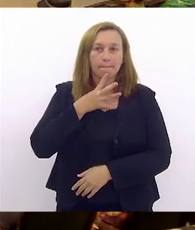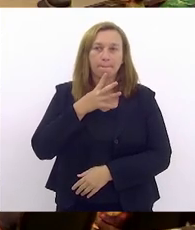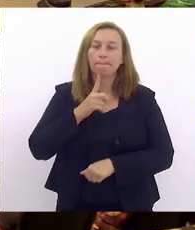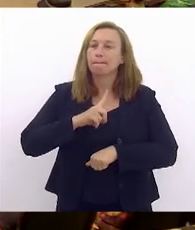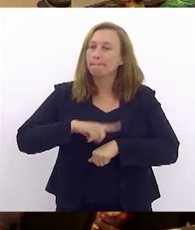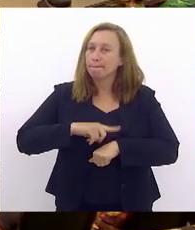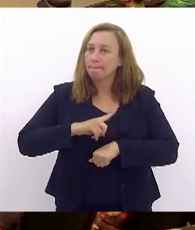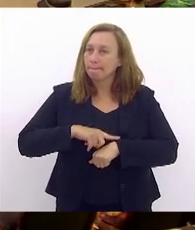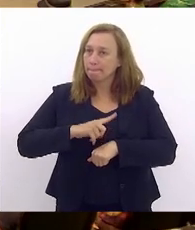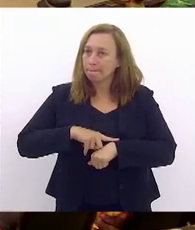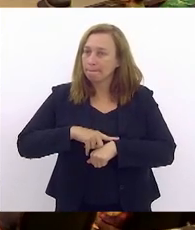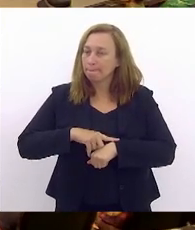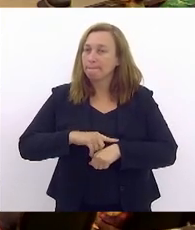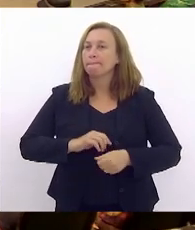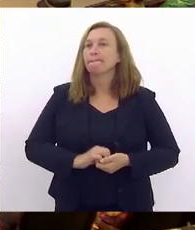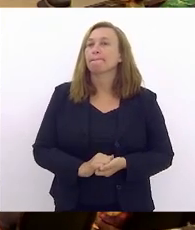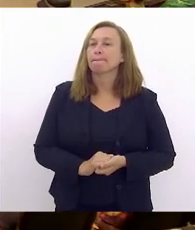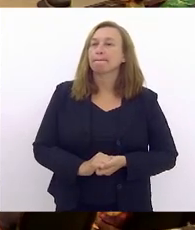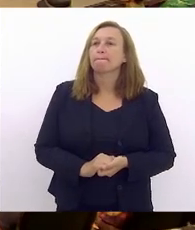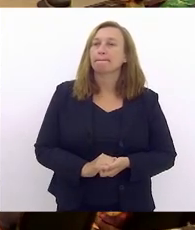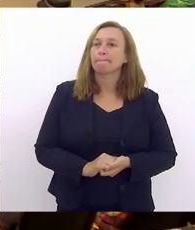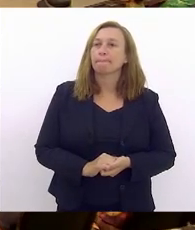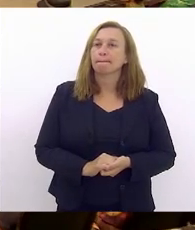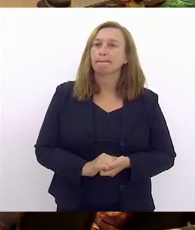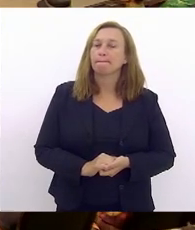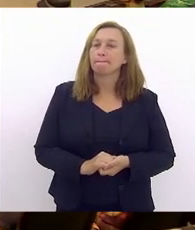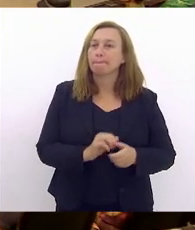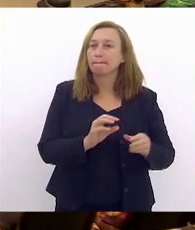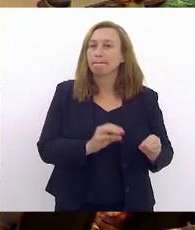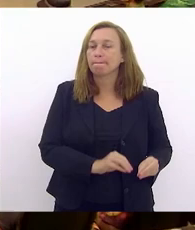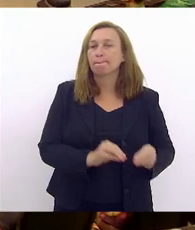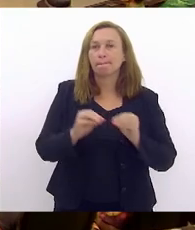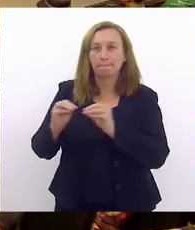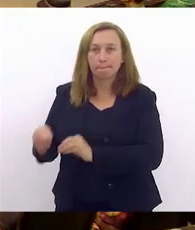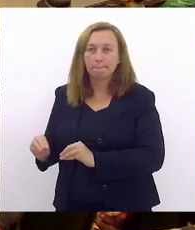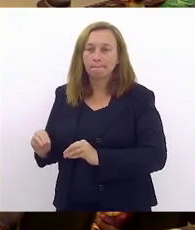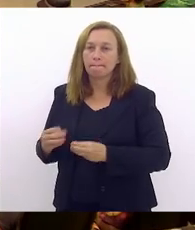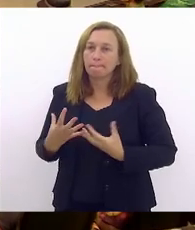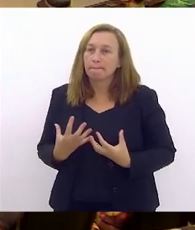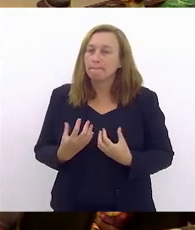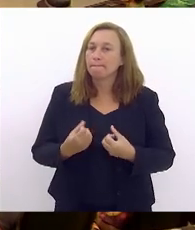muito atípico, né, de transição, e foi uma pessoa que me abraçou,